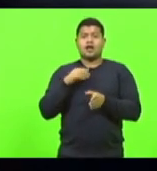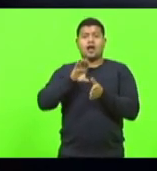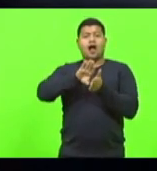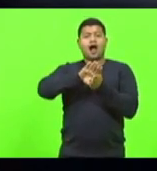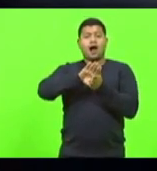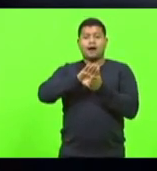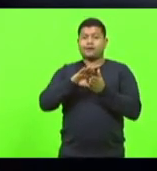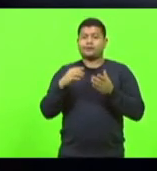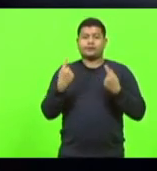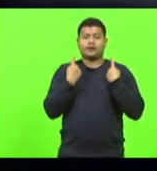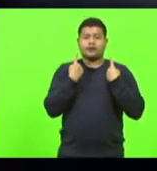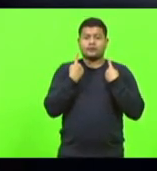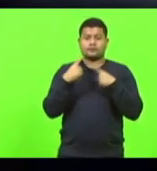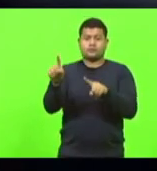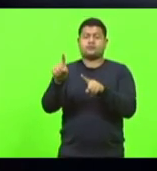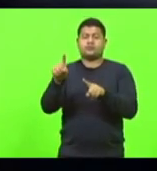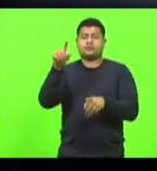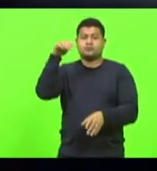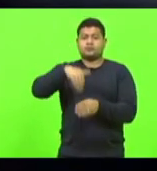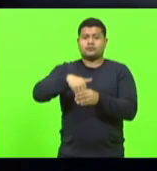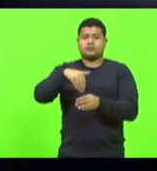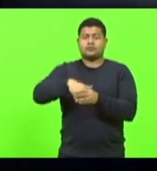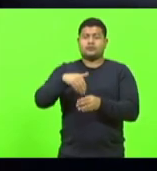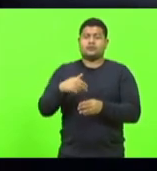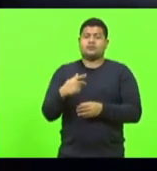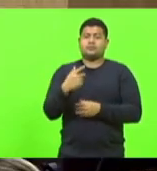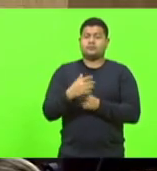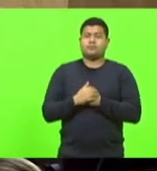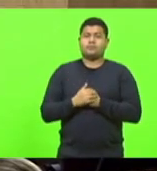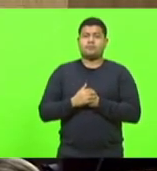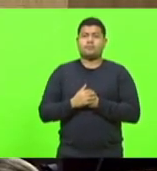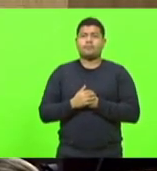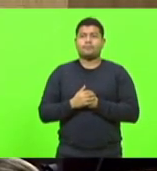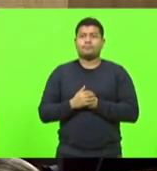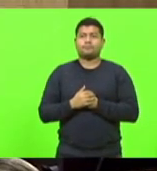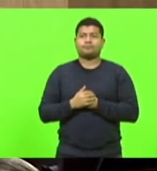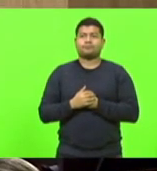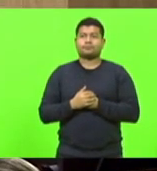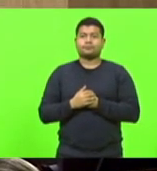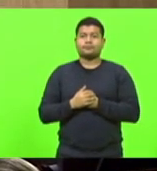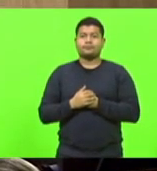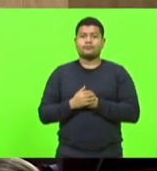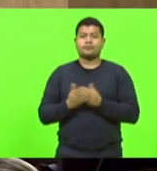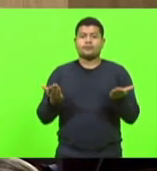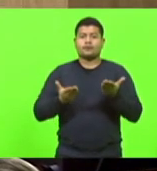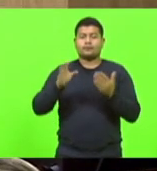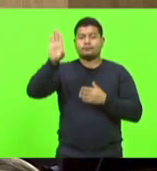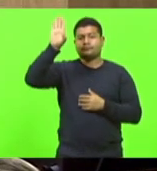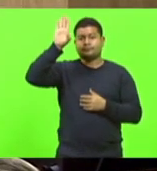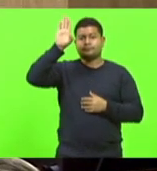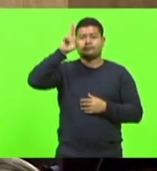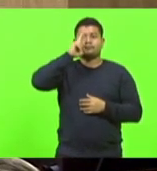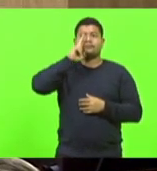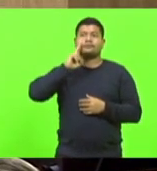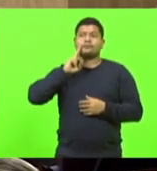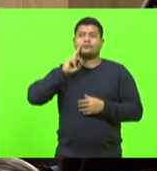da presente proposta de emenda consonantal da palavra o deputado Ivan naatz